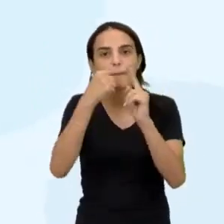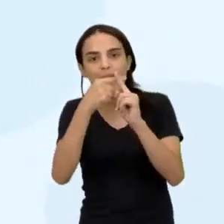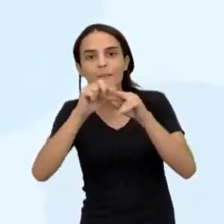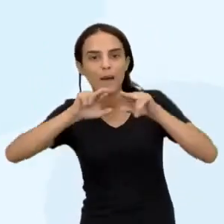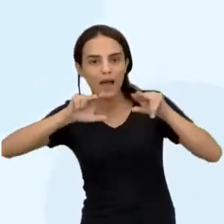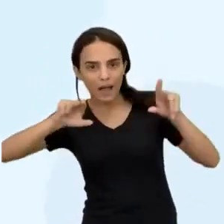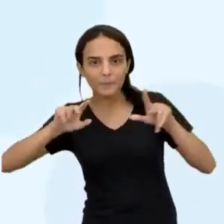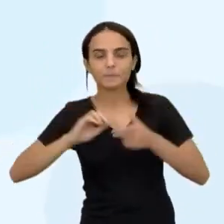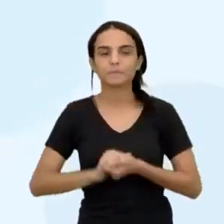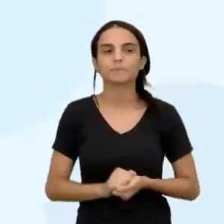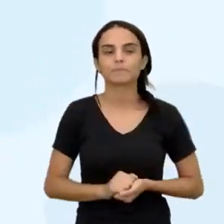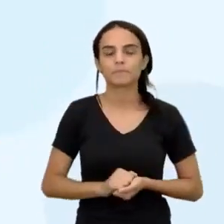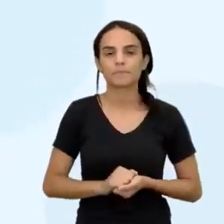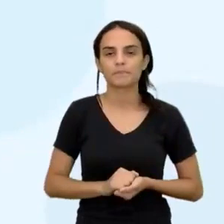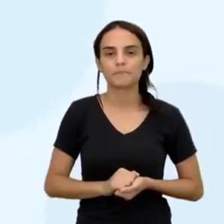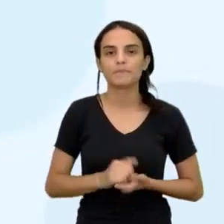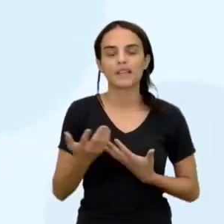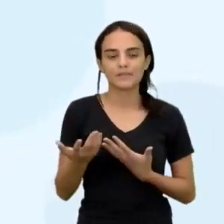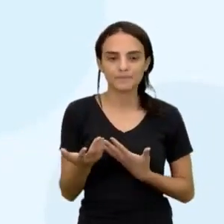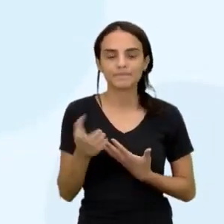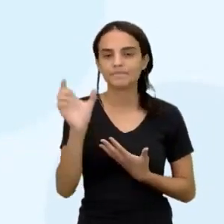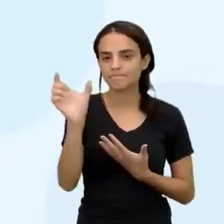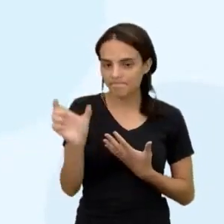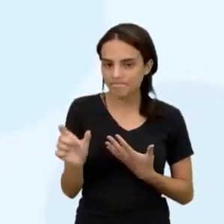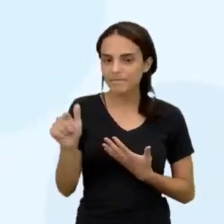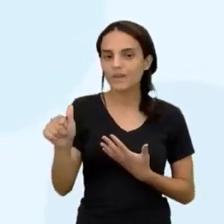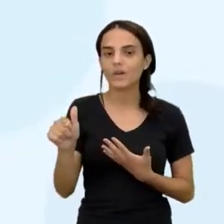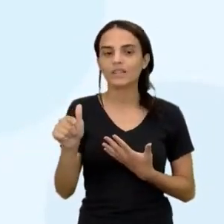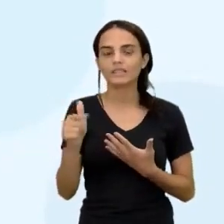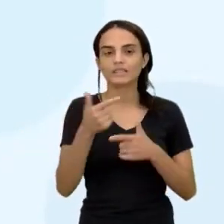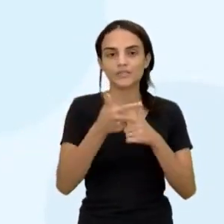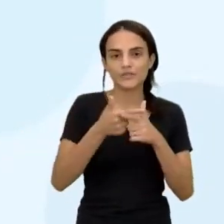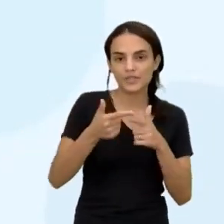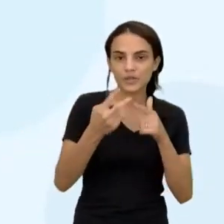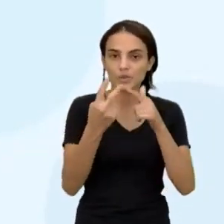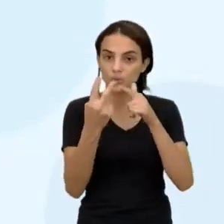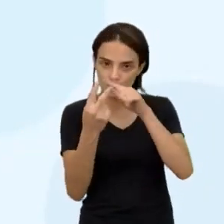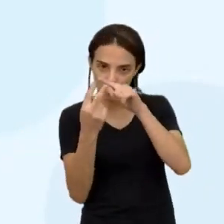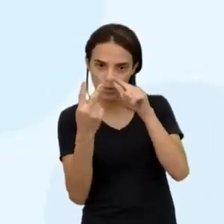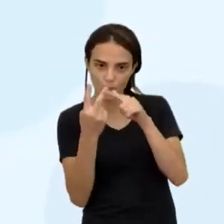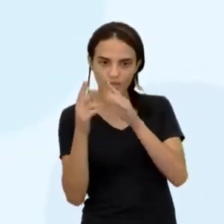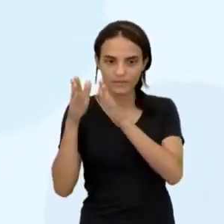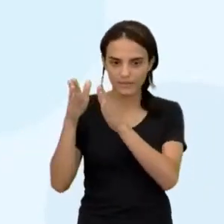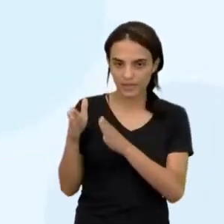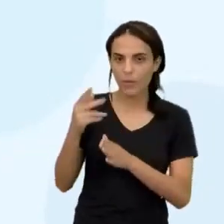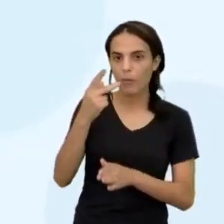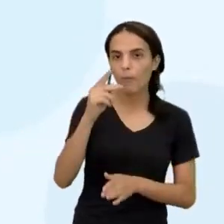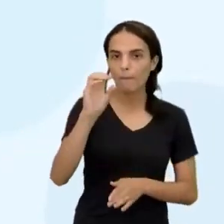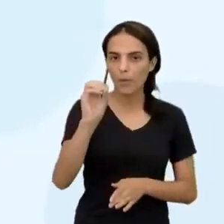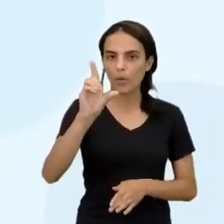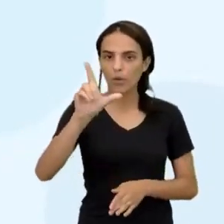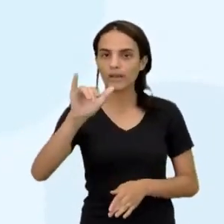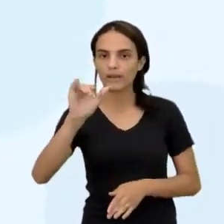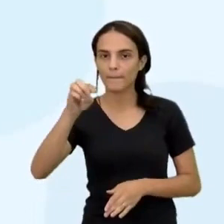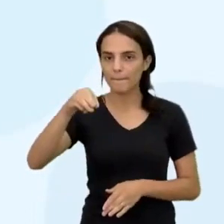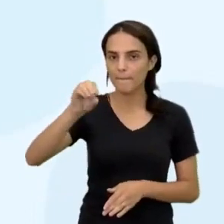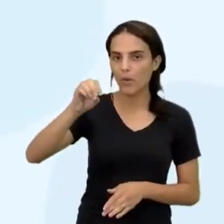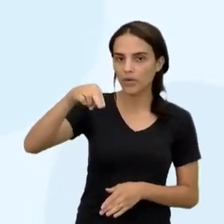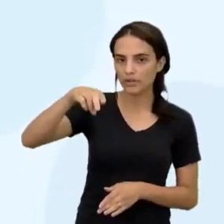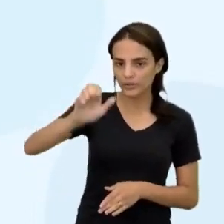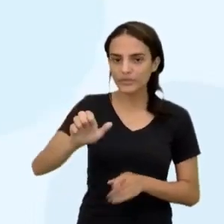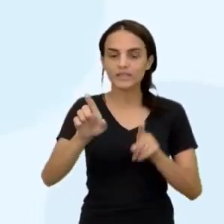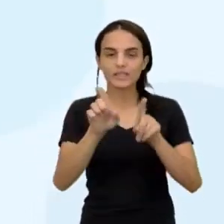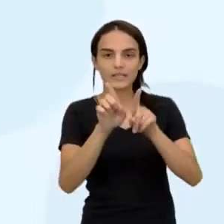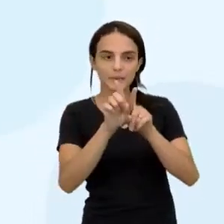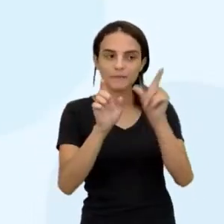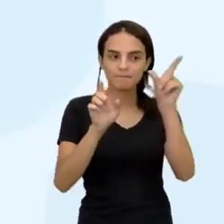elas, tá certo? Nessas expressões a gente divide em dois tipos, né? Os polinômios, né? E as equações.